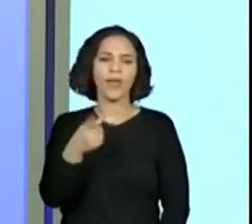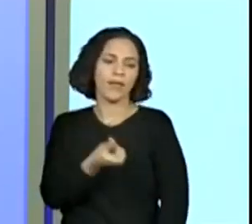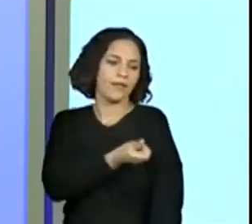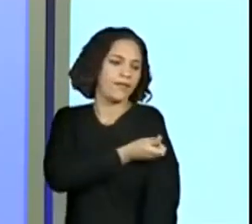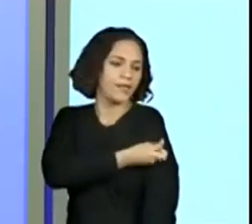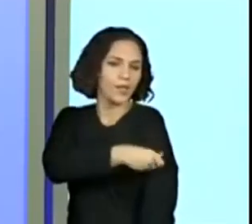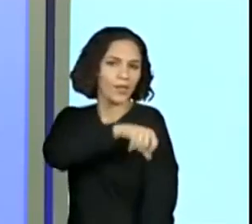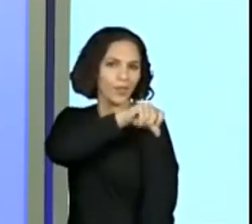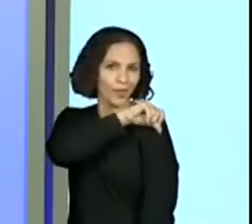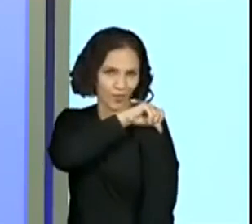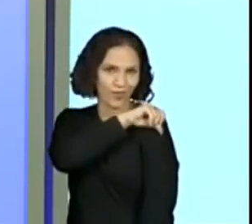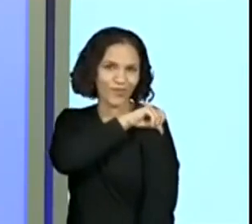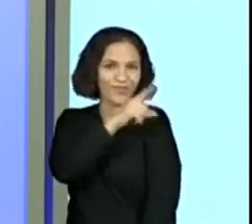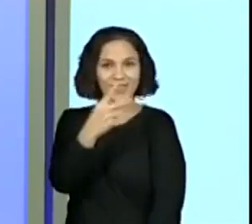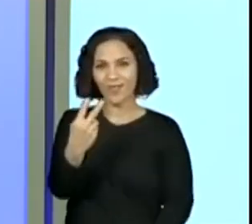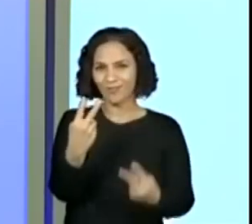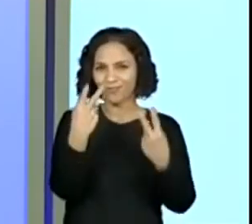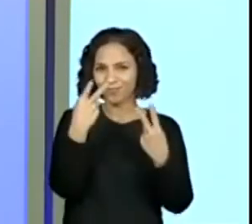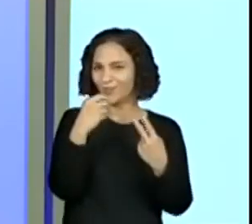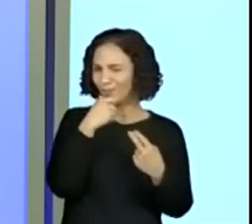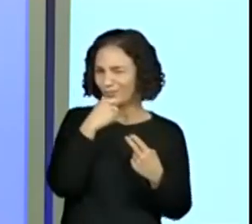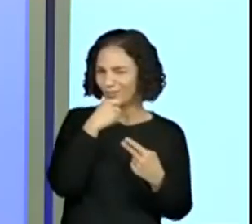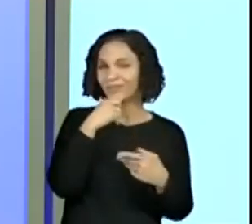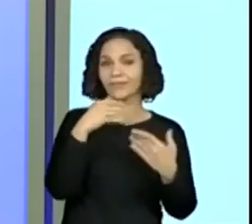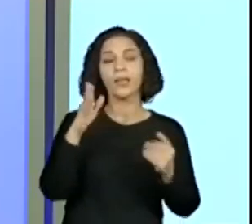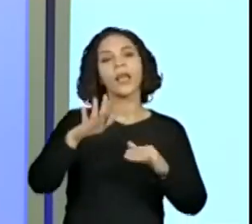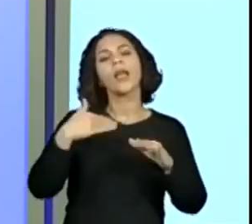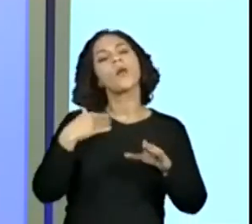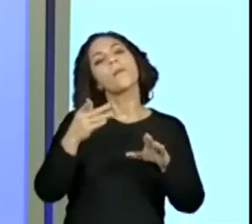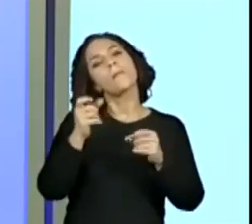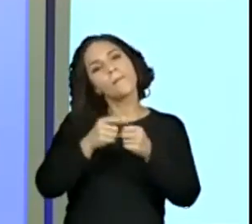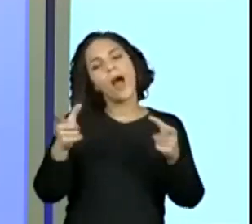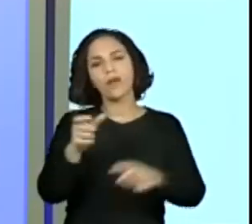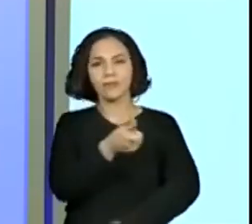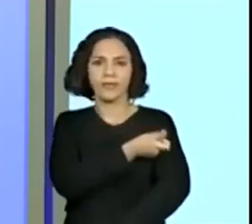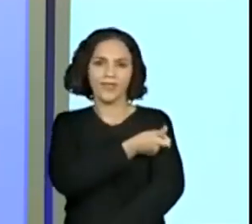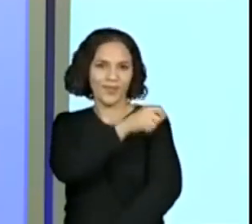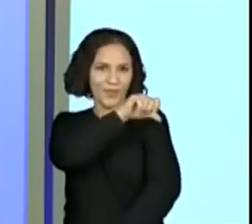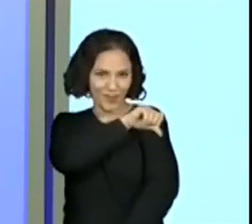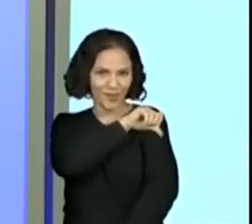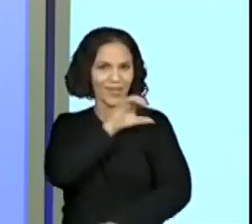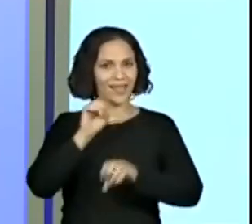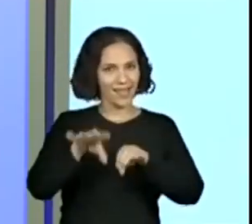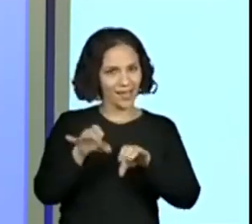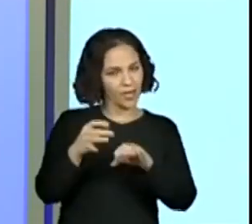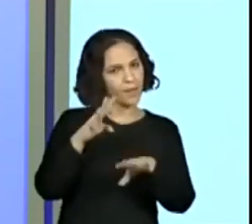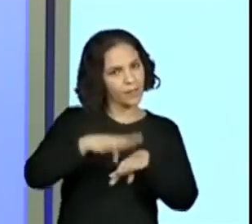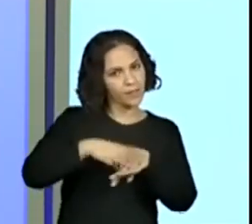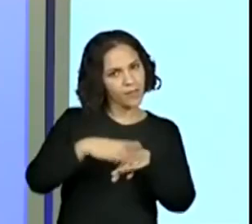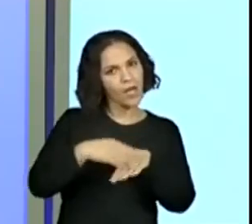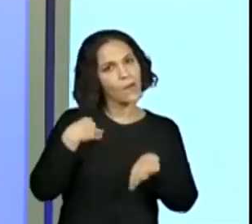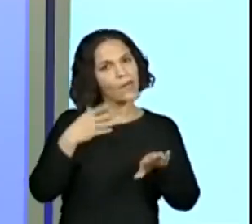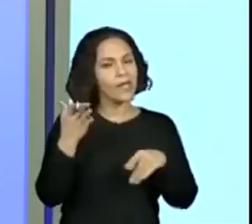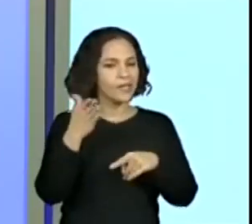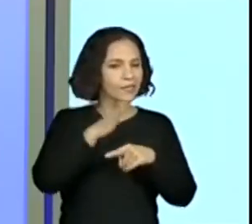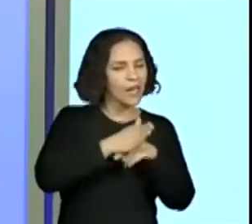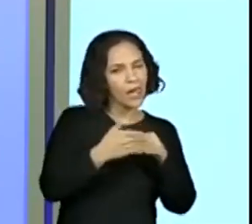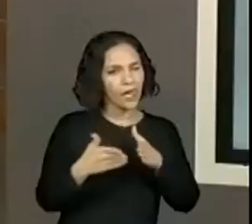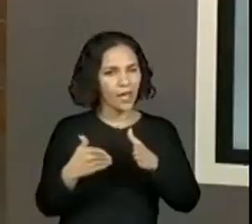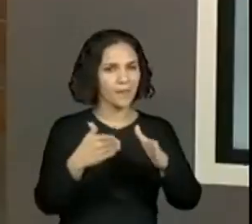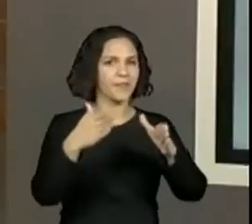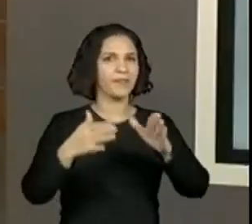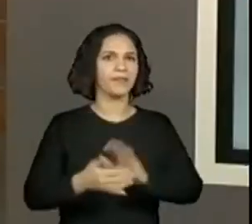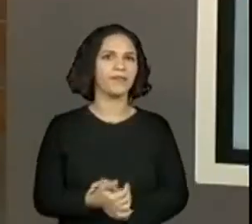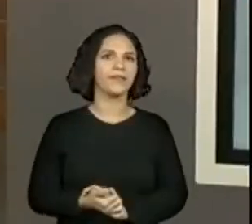finais aí para vocês vocês me conhecem já geralmente o dólar do 6º ao 9º ano e hoje eu tô aqui para dar um Norte para ela o